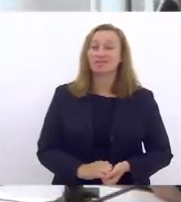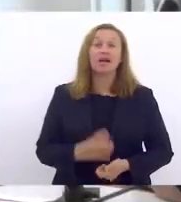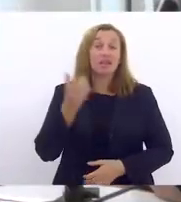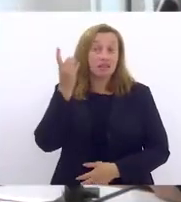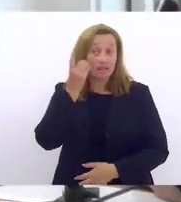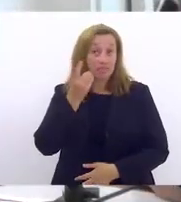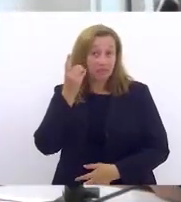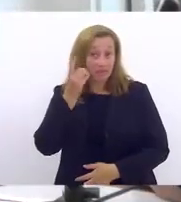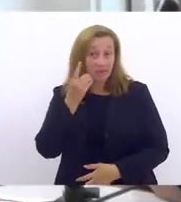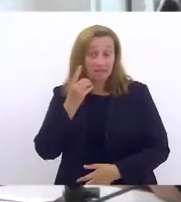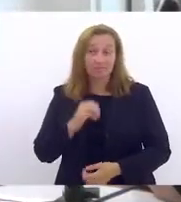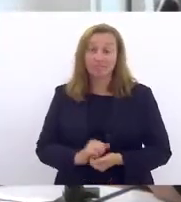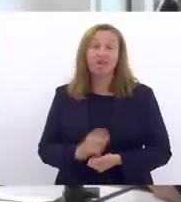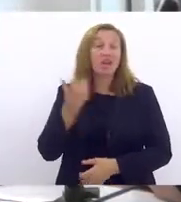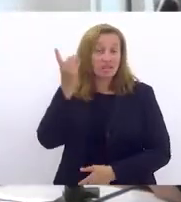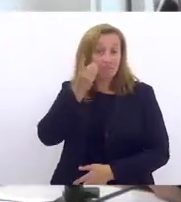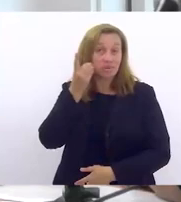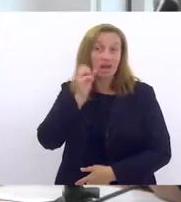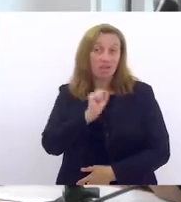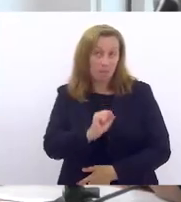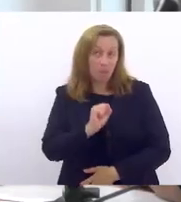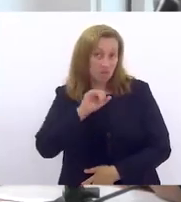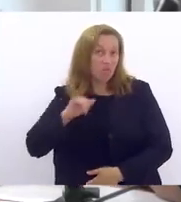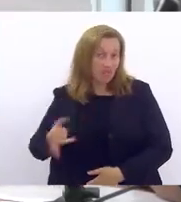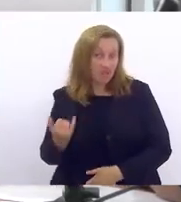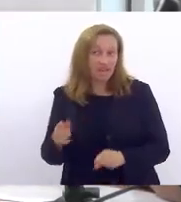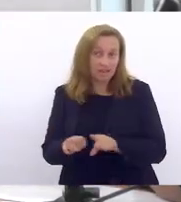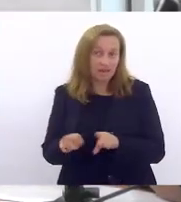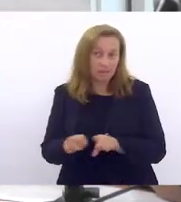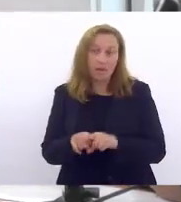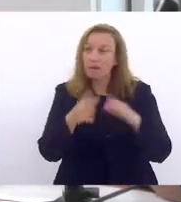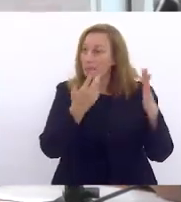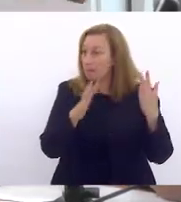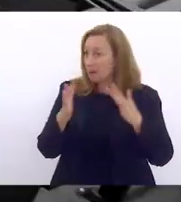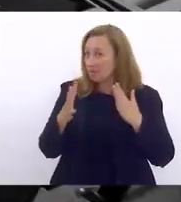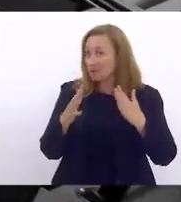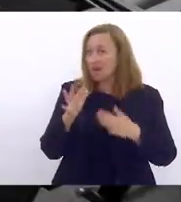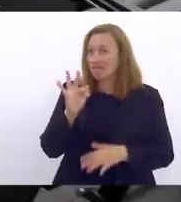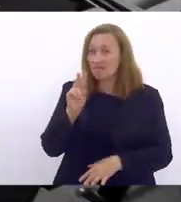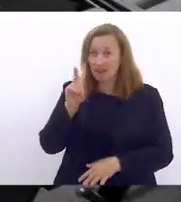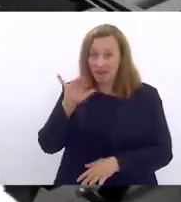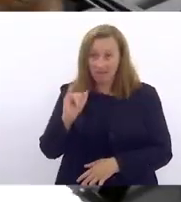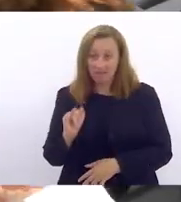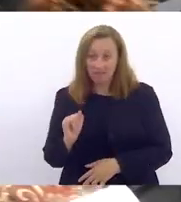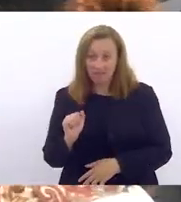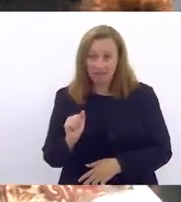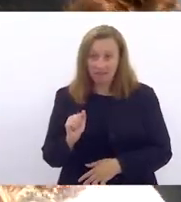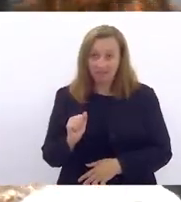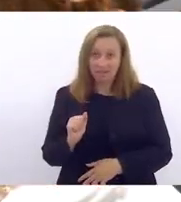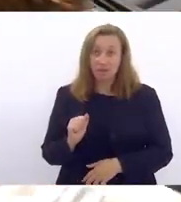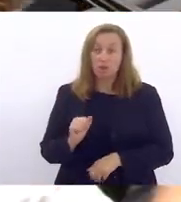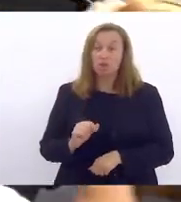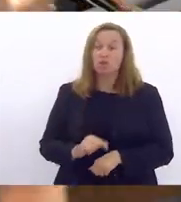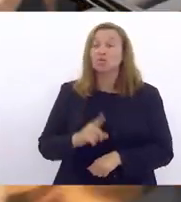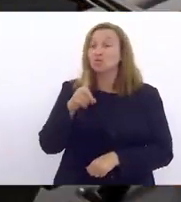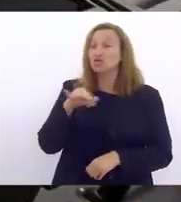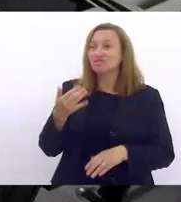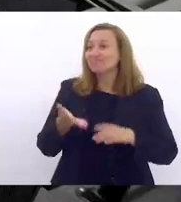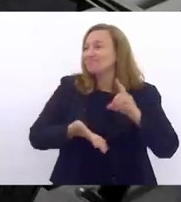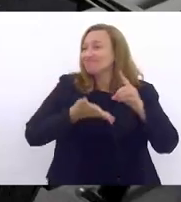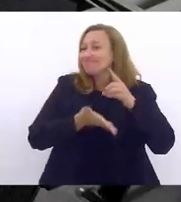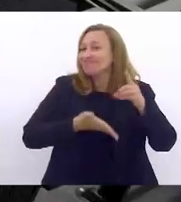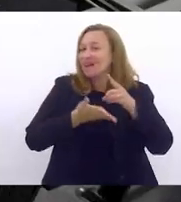Deputado, deputado, posso aproveitar também para fazer uma saudação à Flávia? Por conta do Dia da Doula, a gente fez